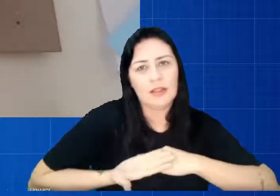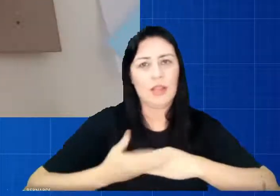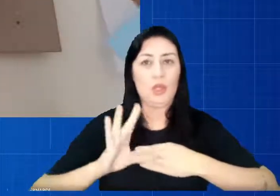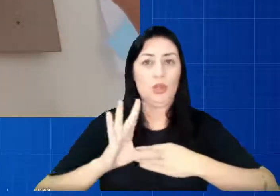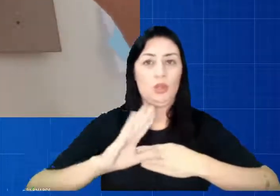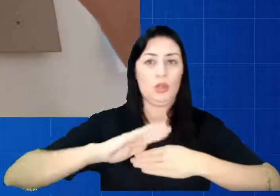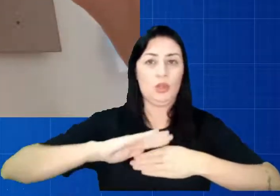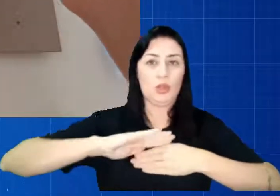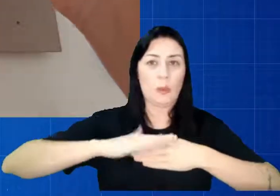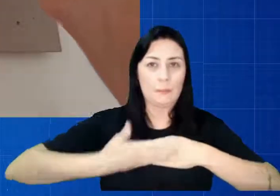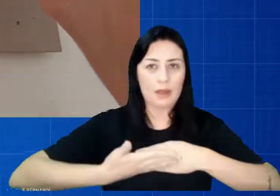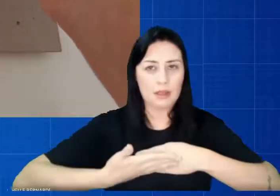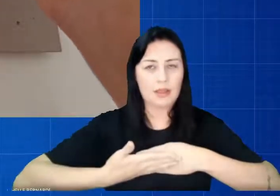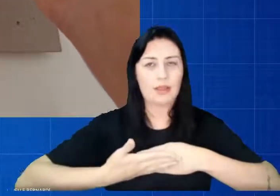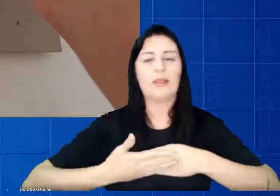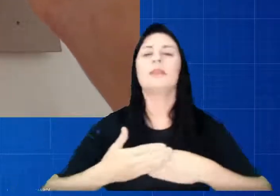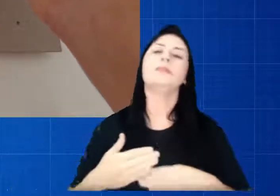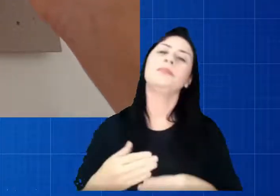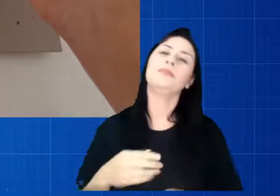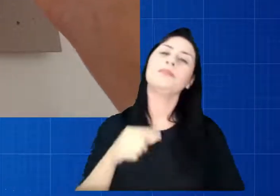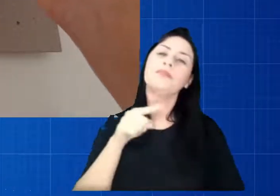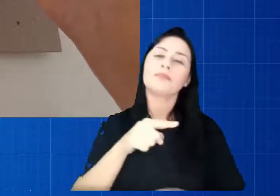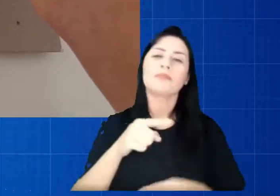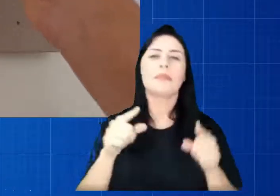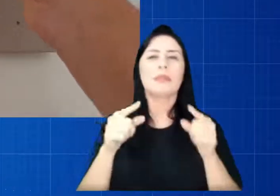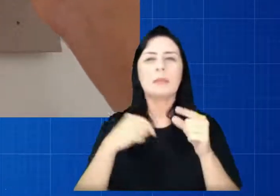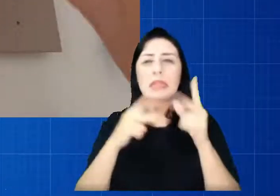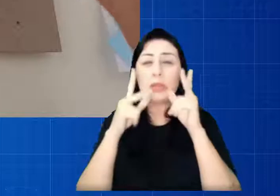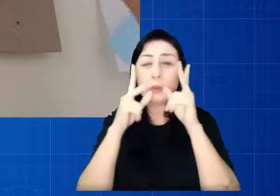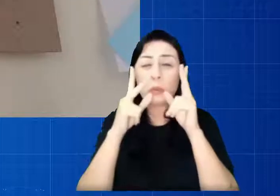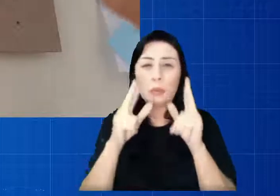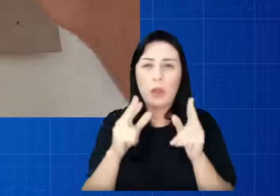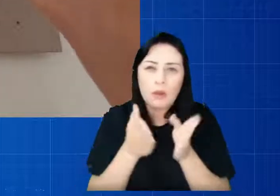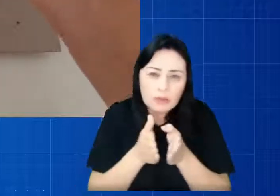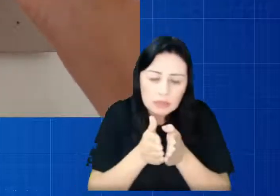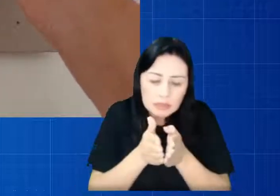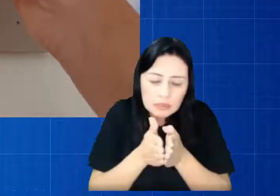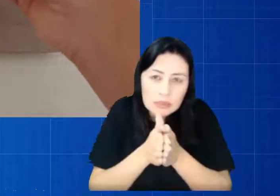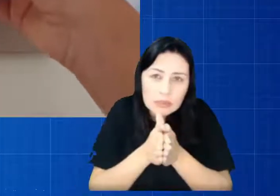E vou aparelhá-la com a lateral.